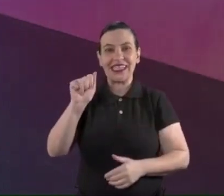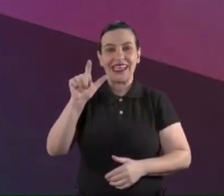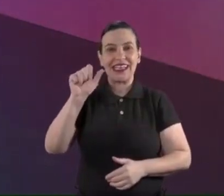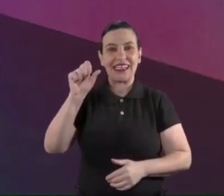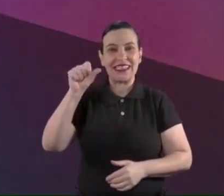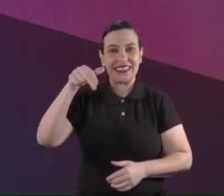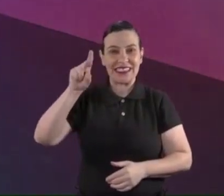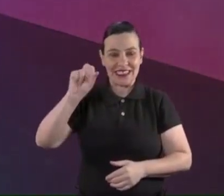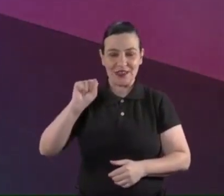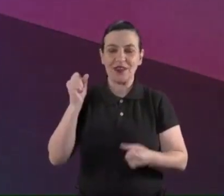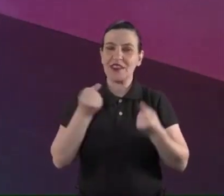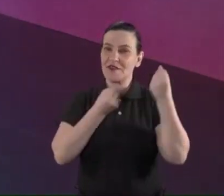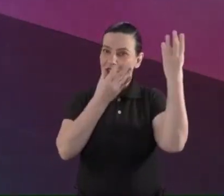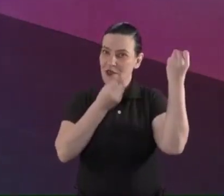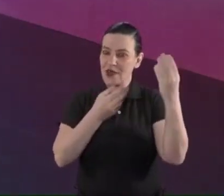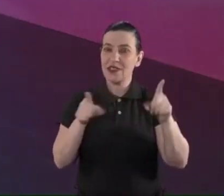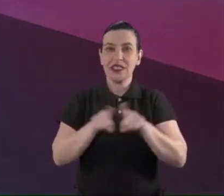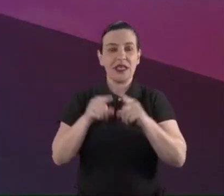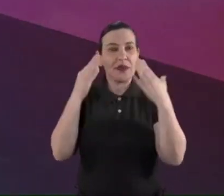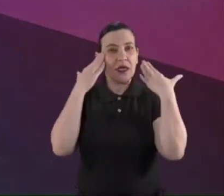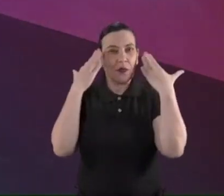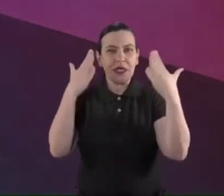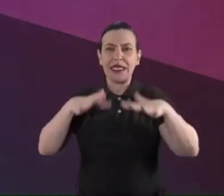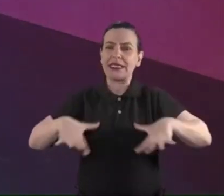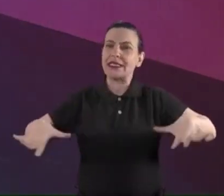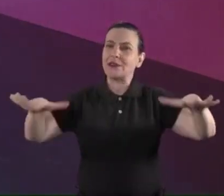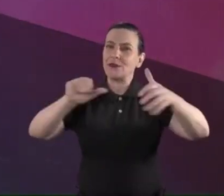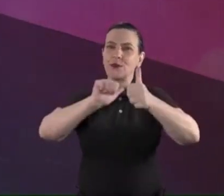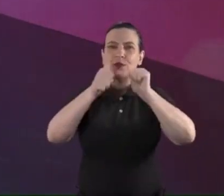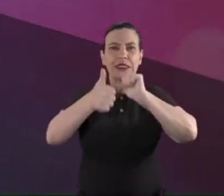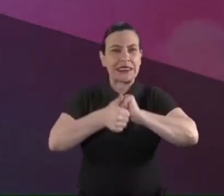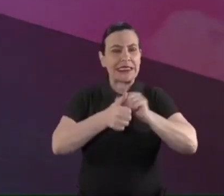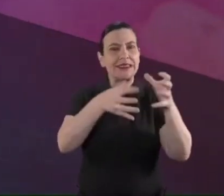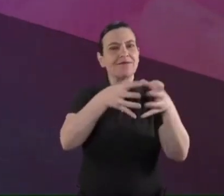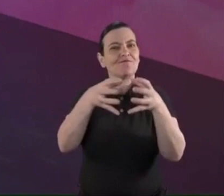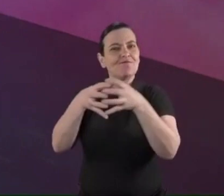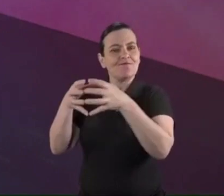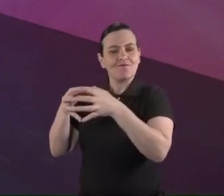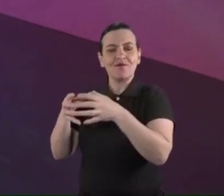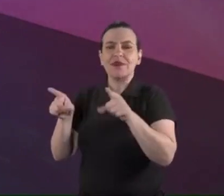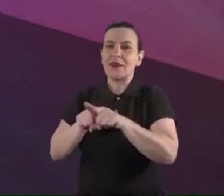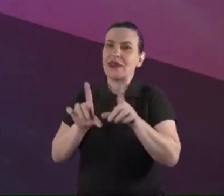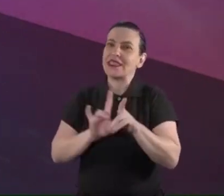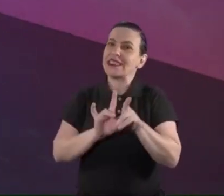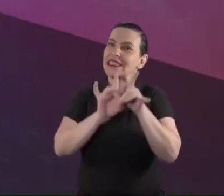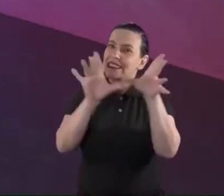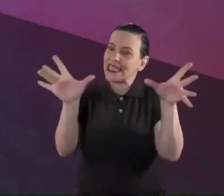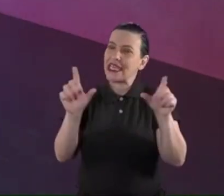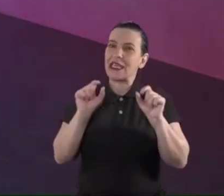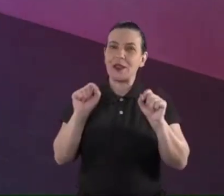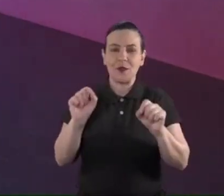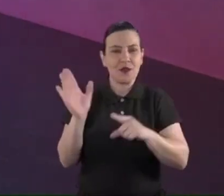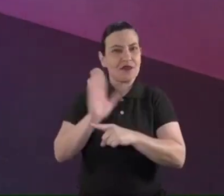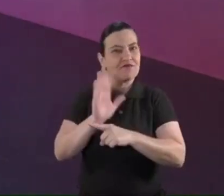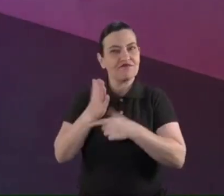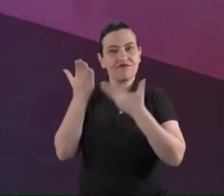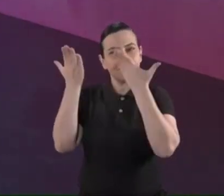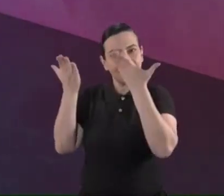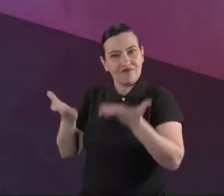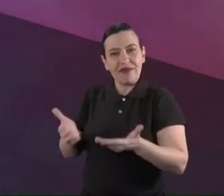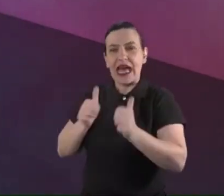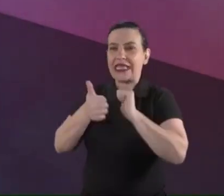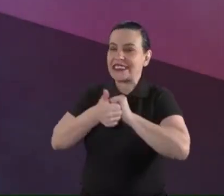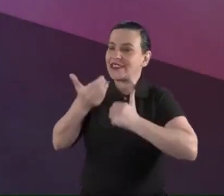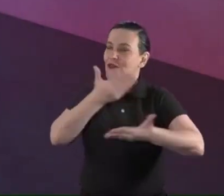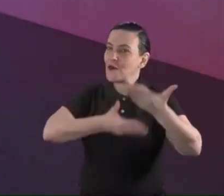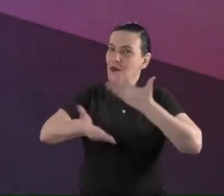essas informações para nós. Obrigado para todos esses atletas, né? Os clubes aí que cederam essas imagens, cederam os seus atletas aí para